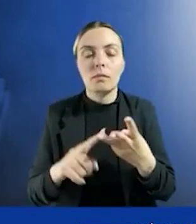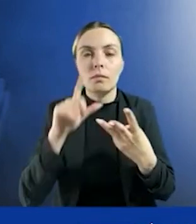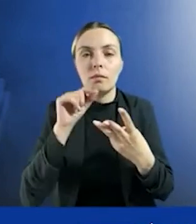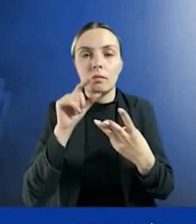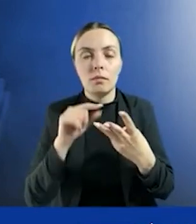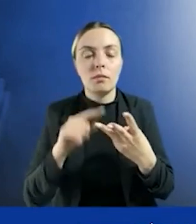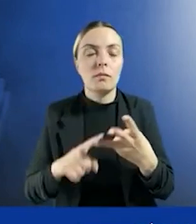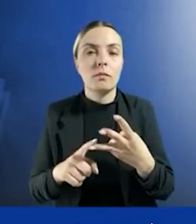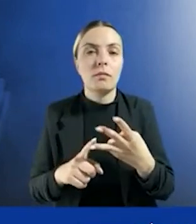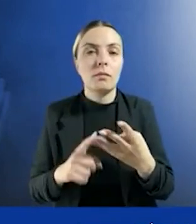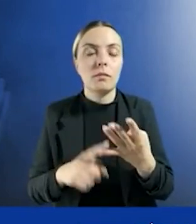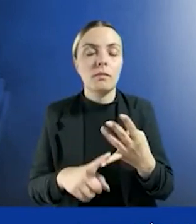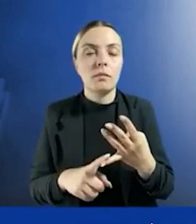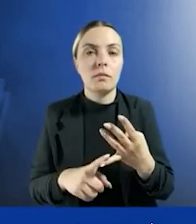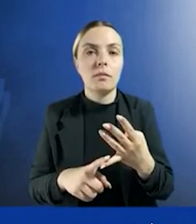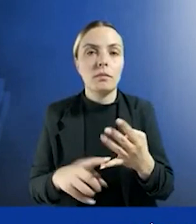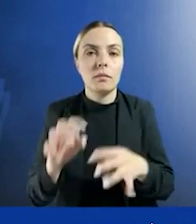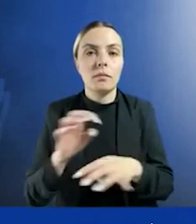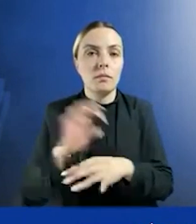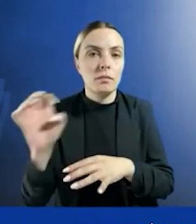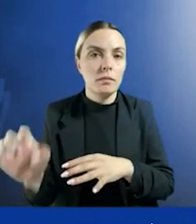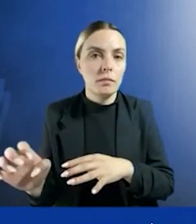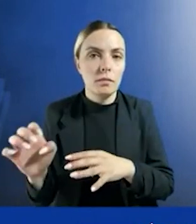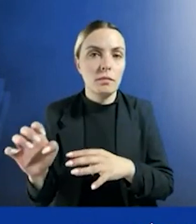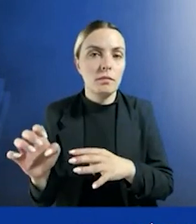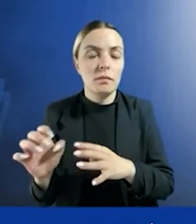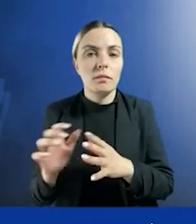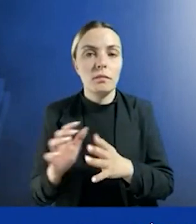As exportações do Brasil em bilhões de dólares